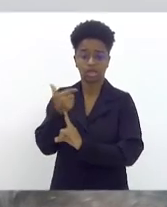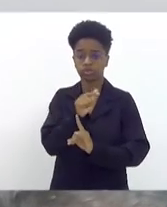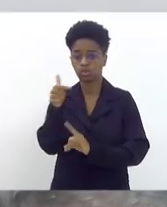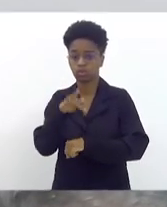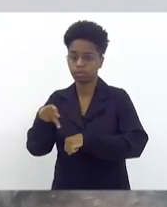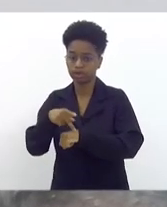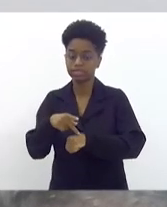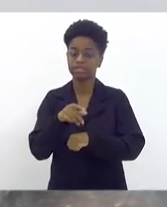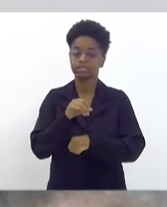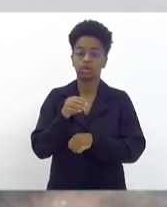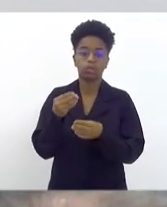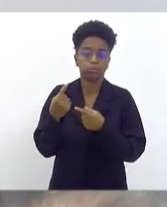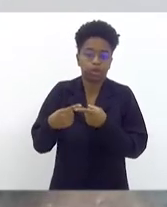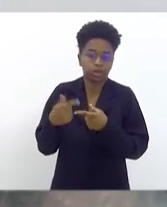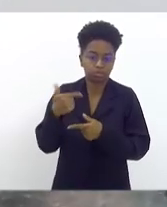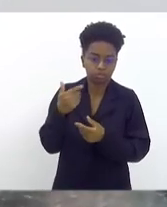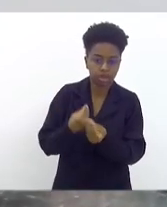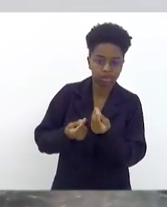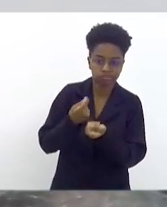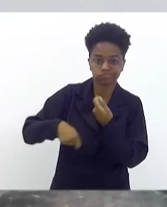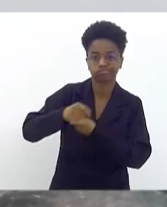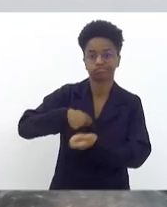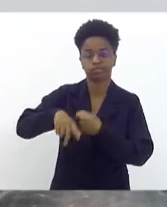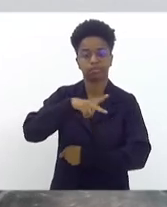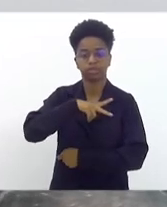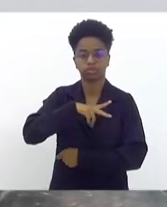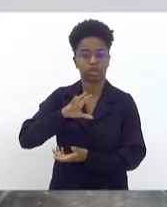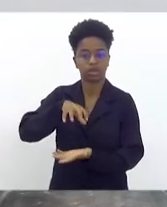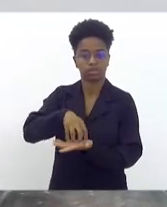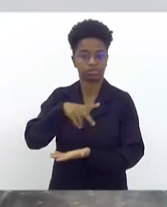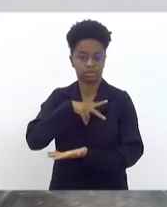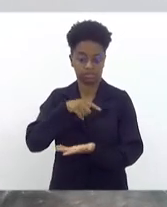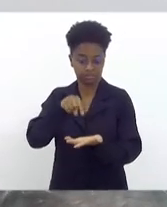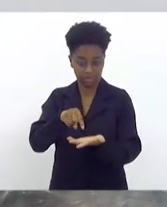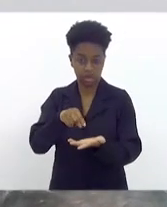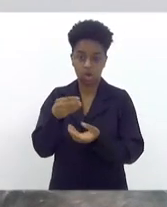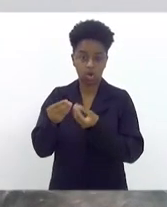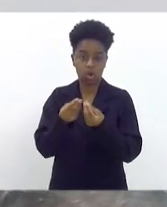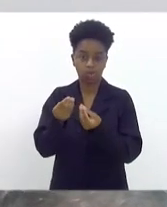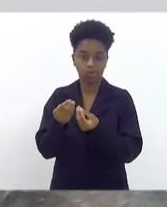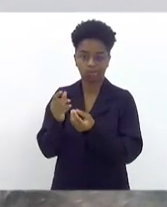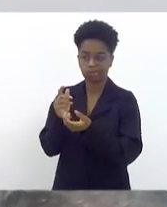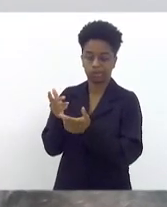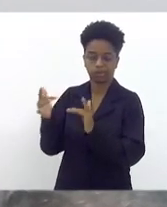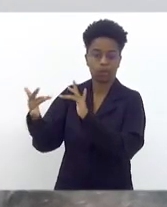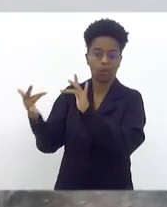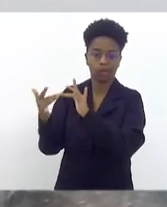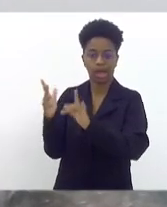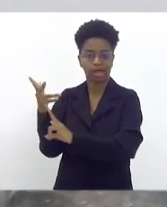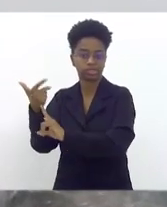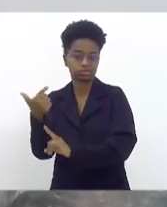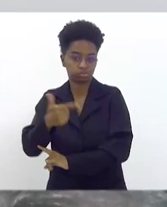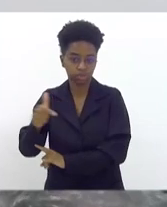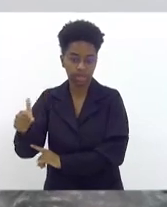por que que não há negociação privada, como entidade privada que o ECAD é, com o empresário, com o artista, enfim, para chegar